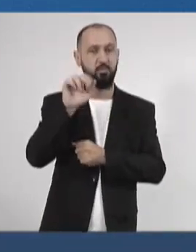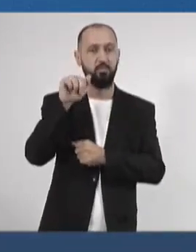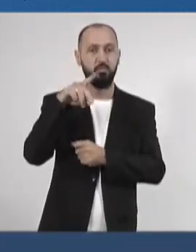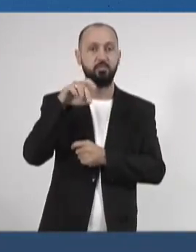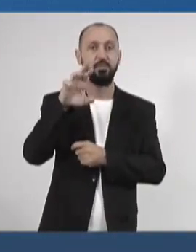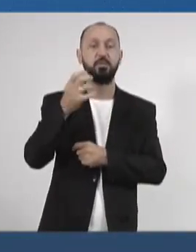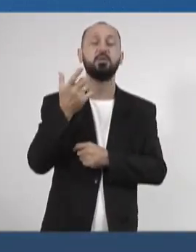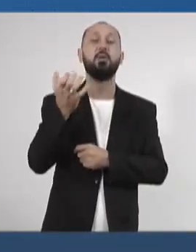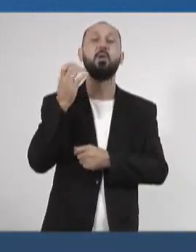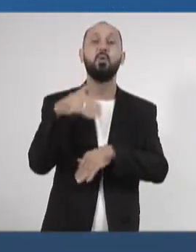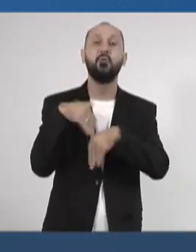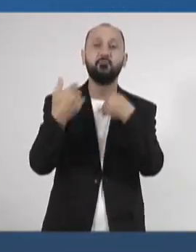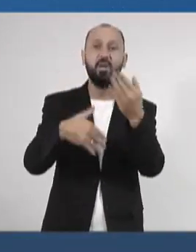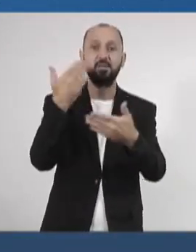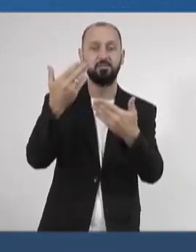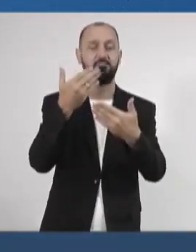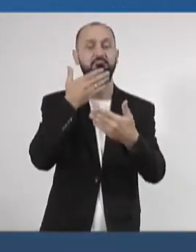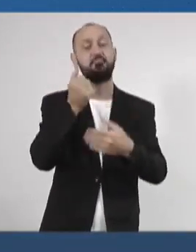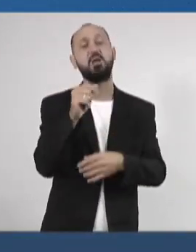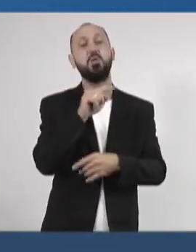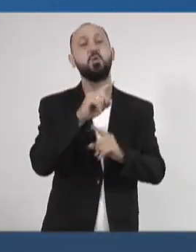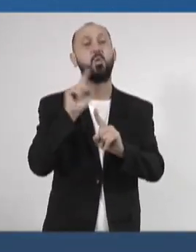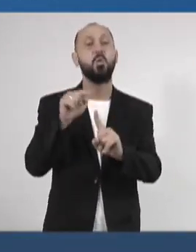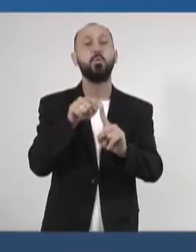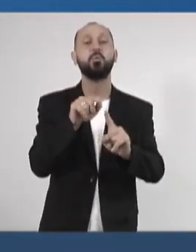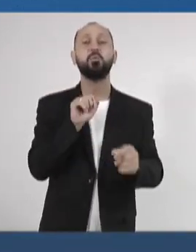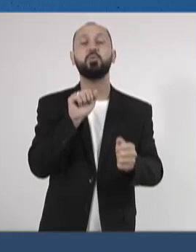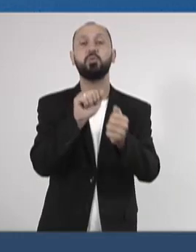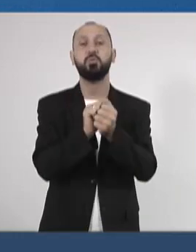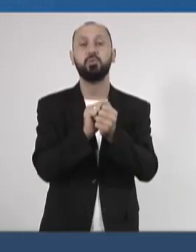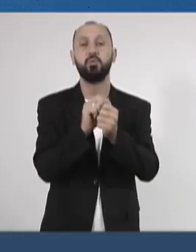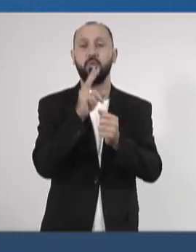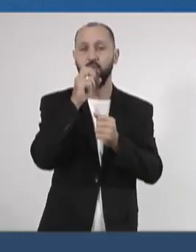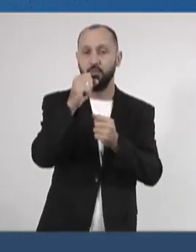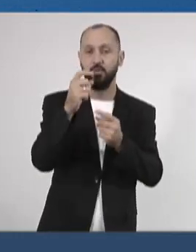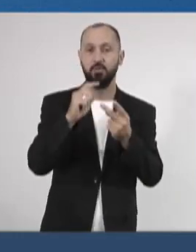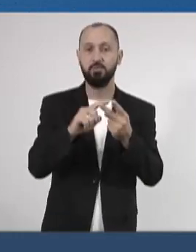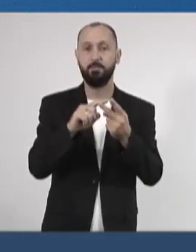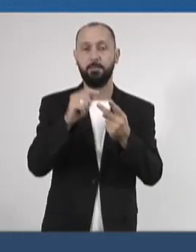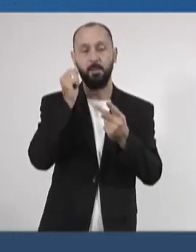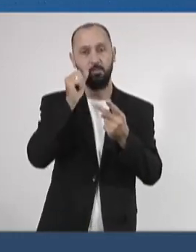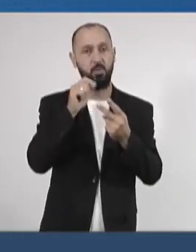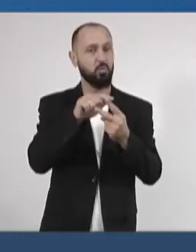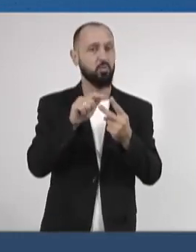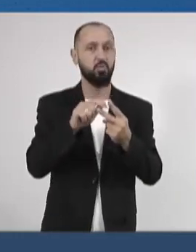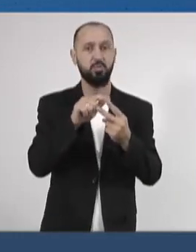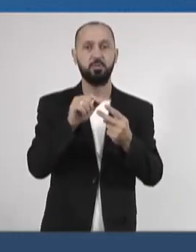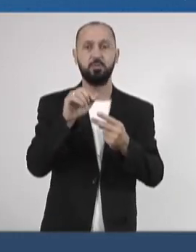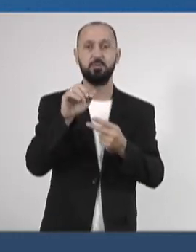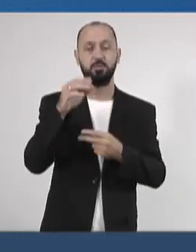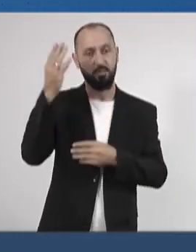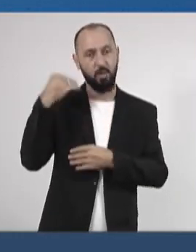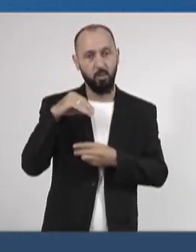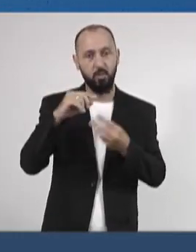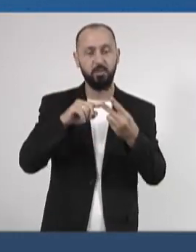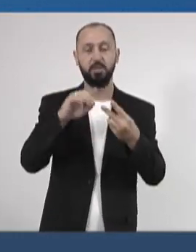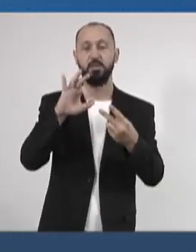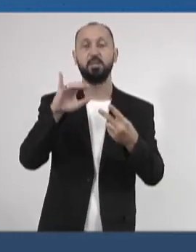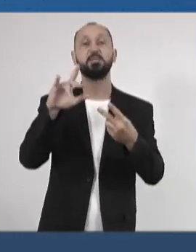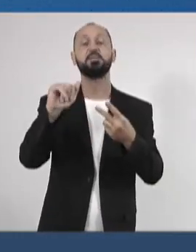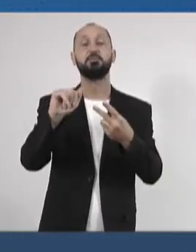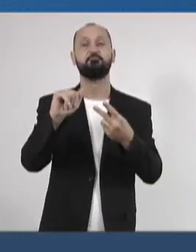avançar, melhorar, de forma que o objetivo, com a força dessas duas mulheres, da Rose e da ministra